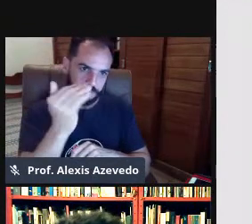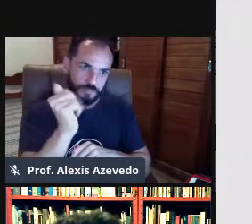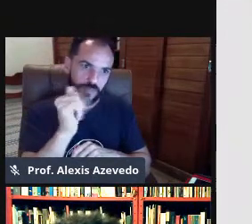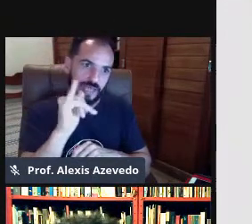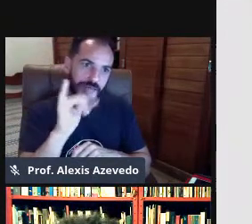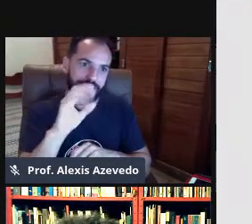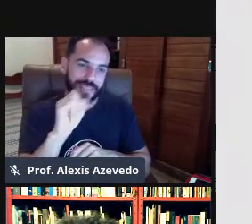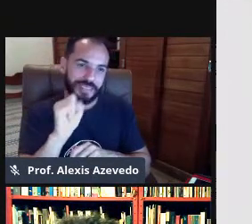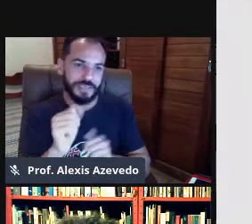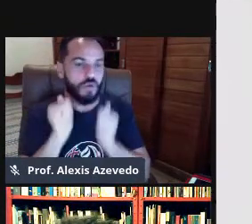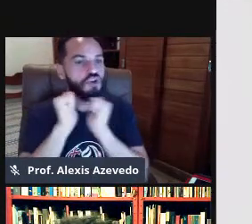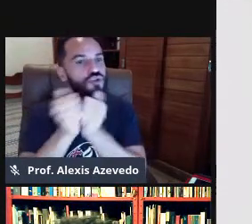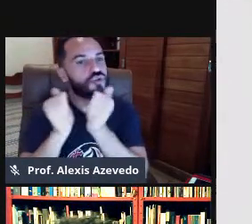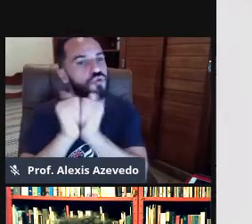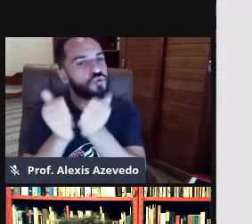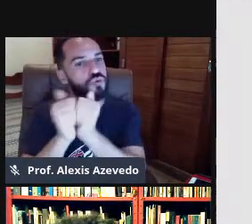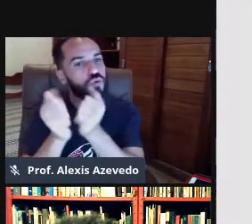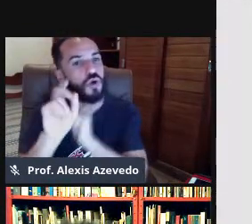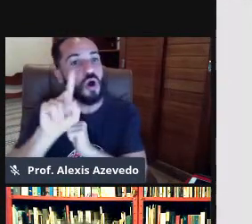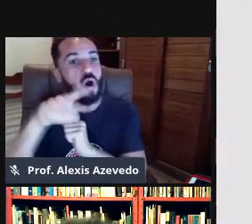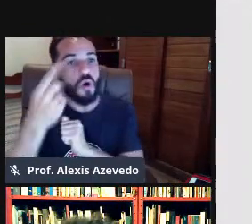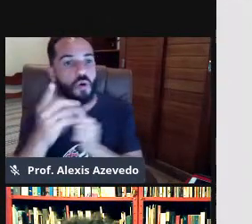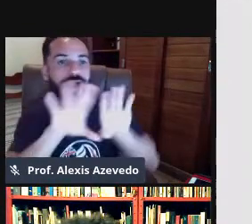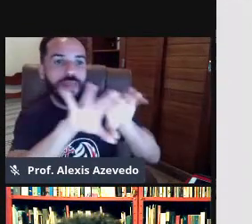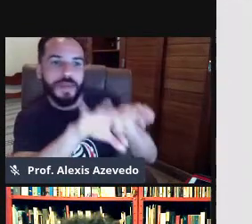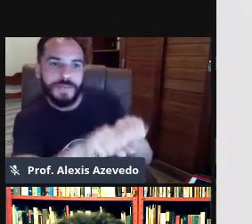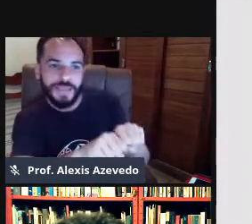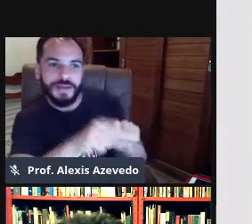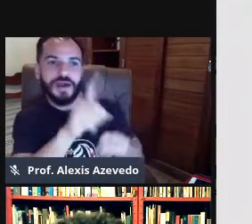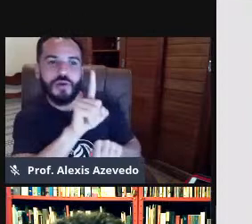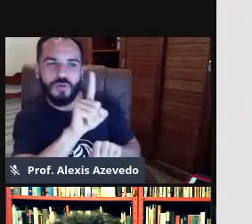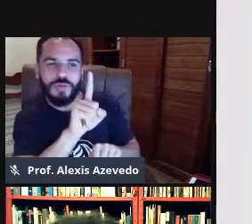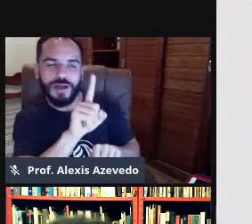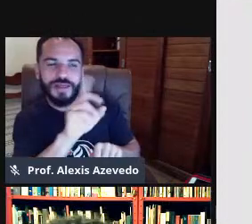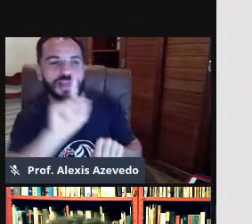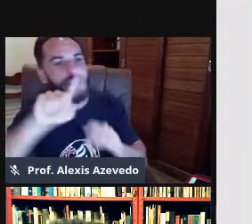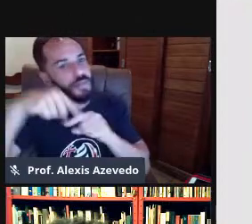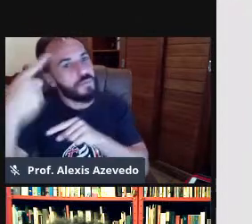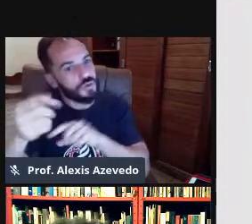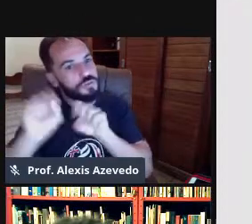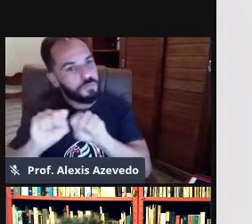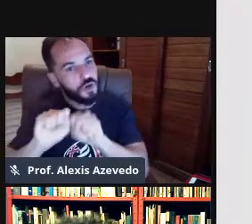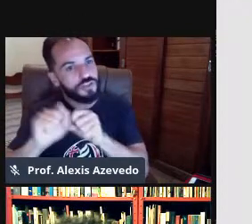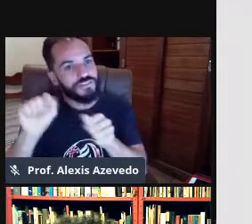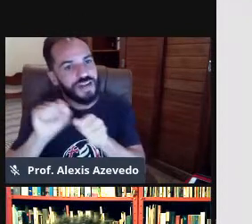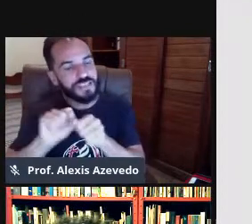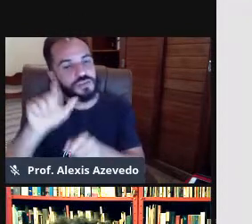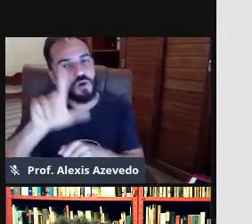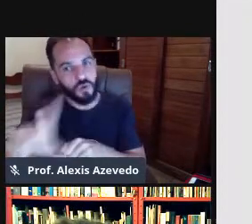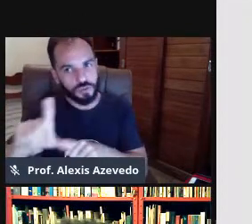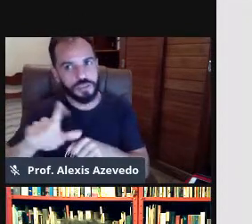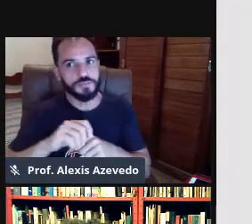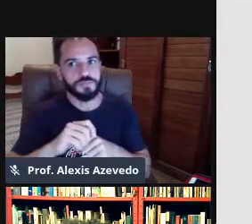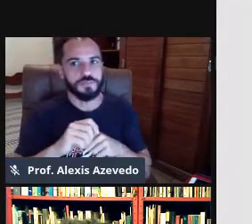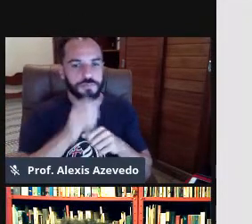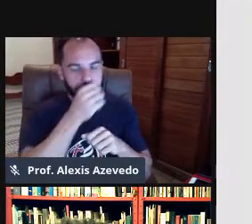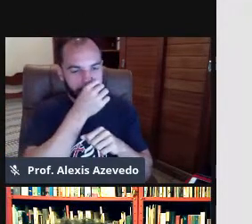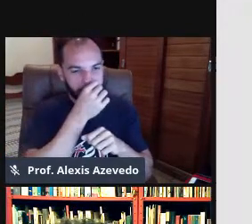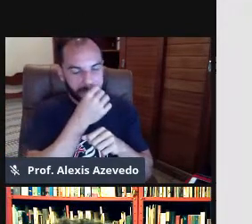realizar, né, se matricular em outras optativas ateliês de introdução e outras OPMs, e